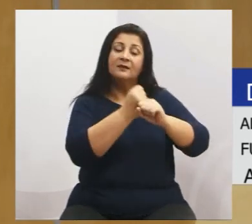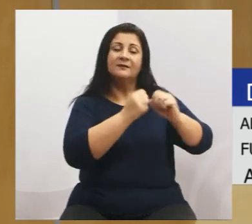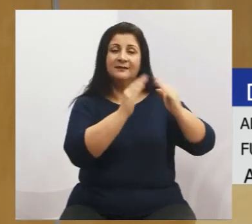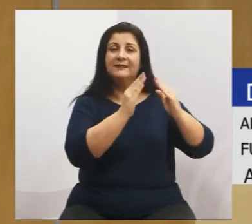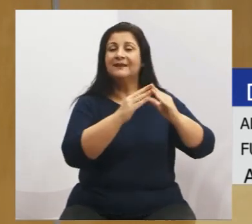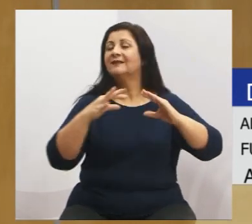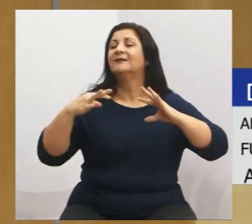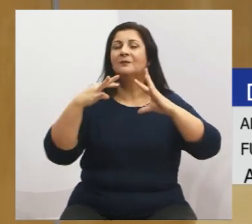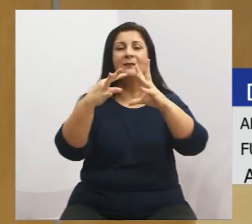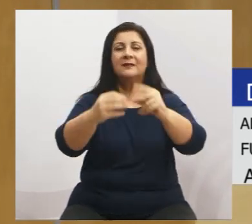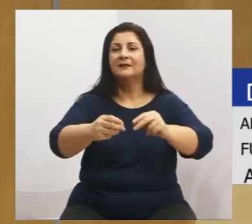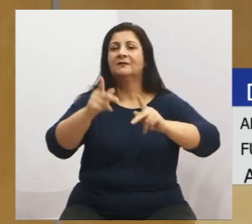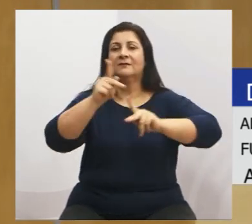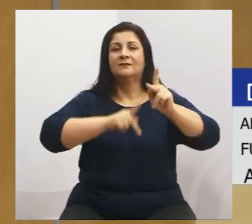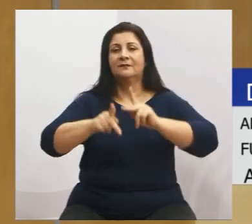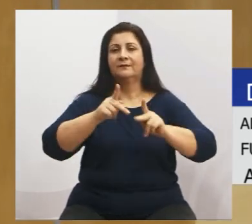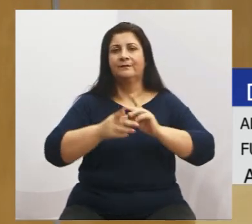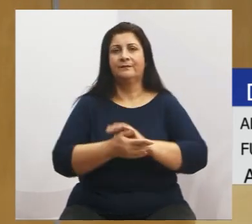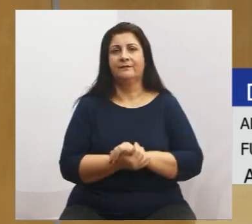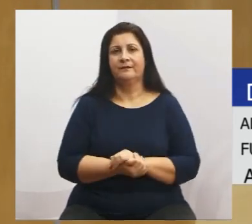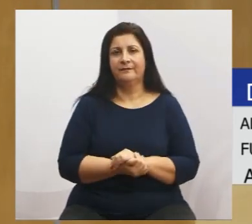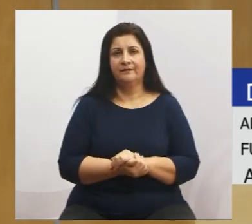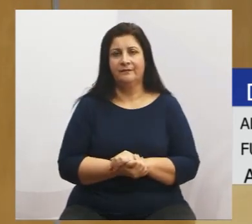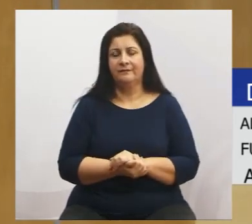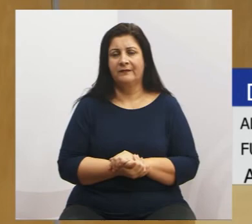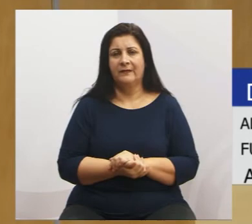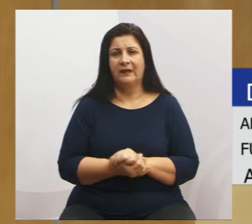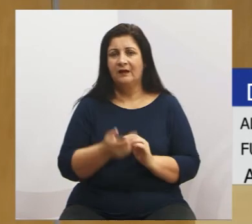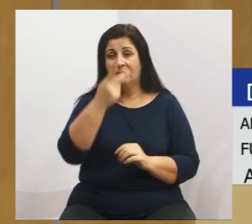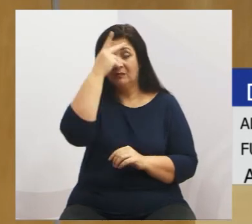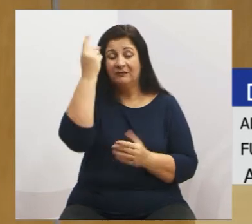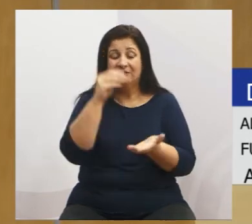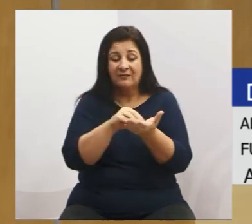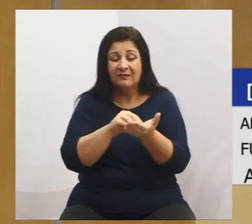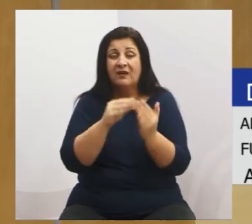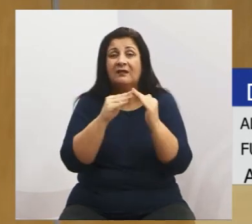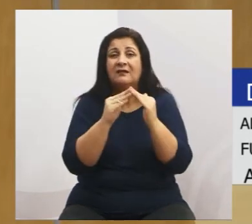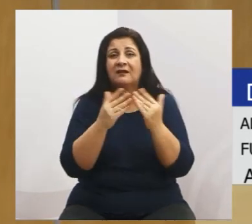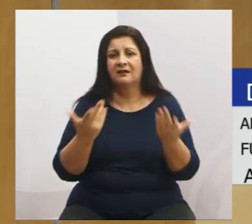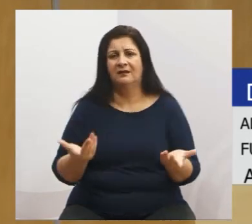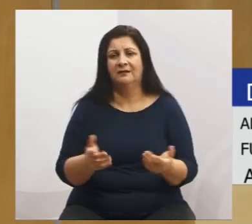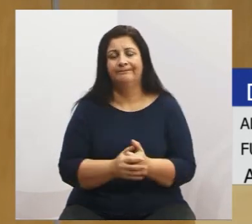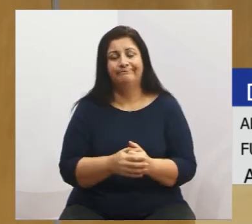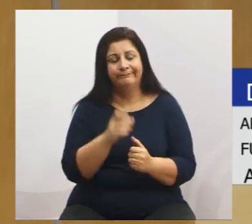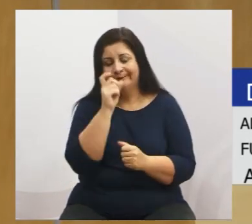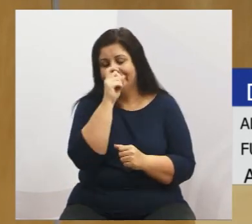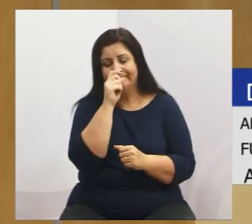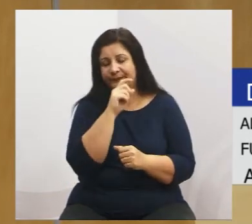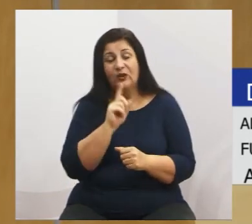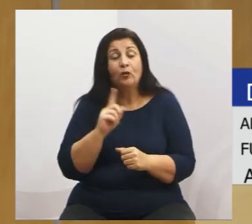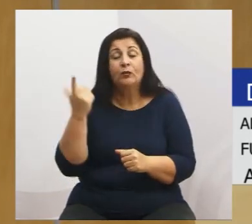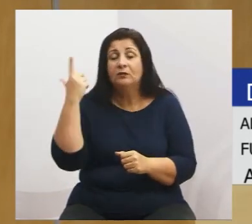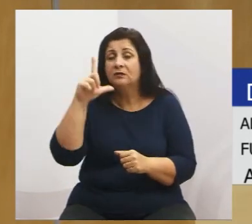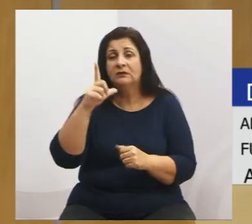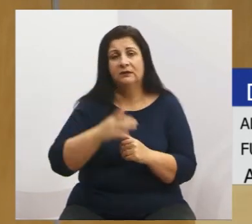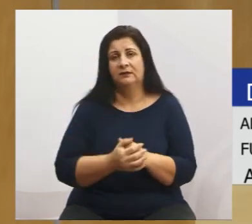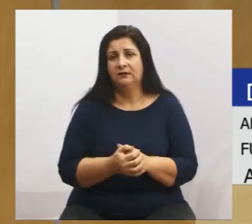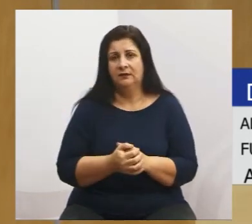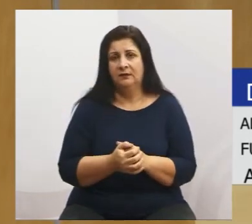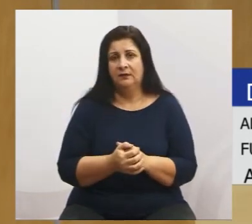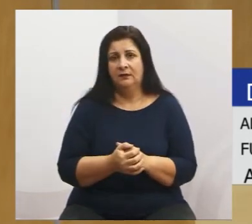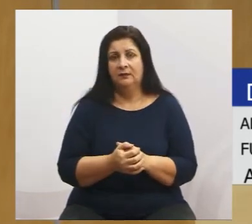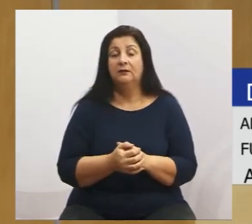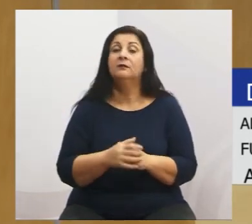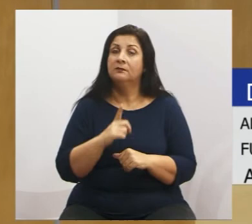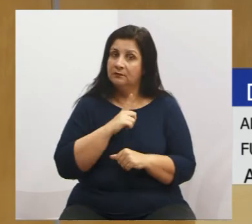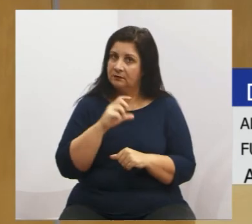para toda essa população aí que existe esse déficit no nosso município. É mentira. A gente tem